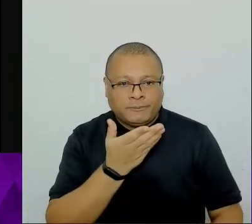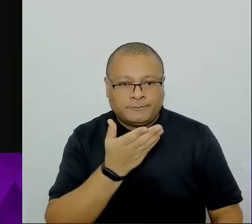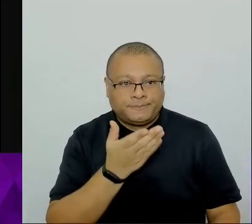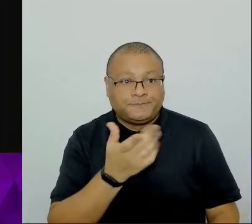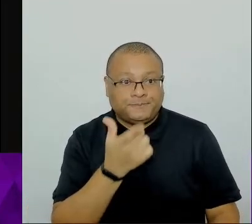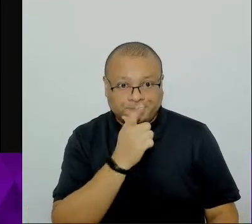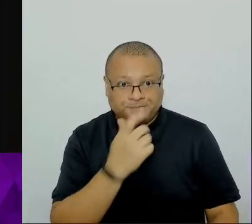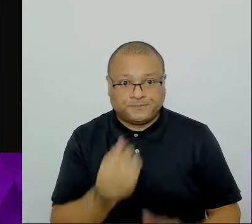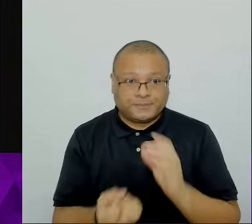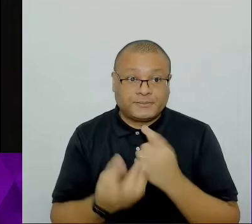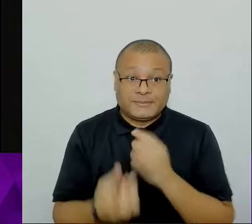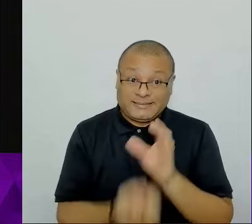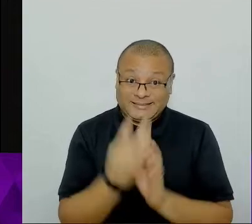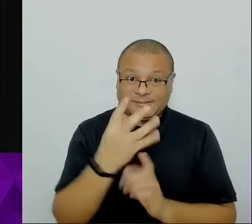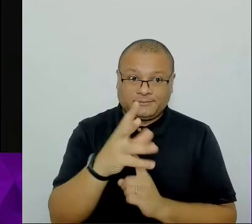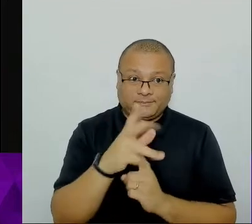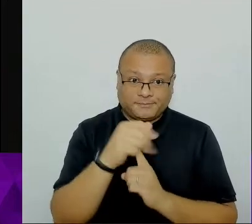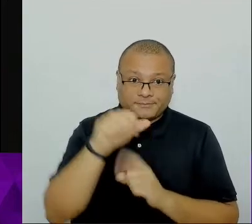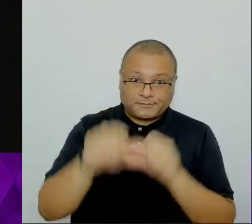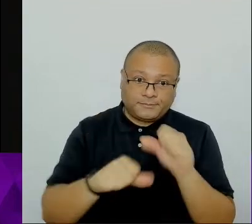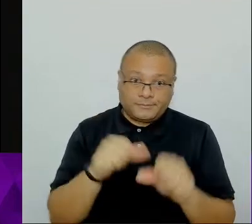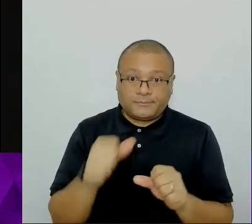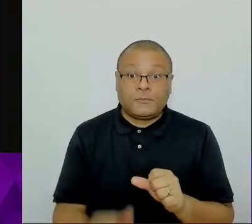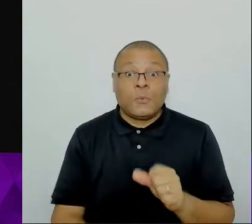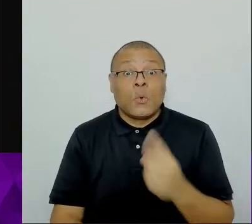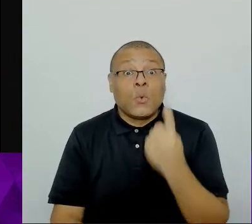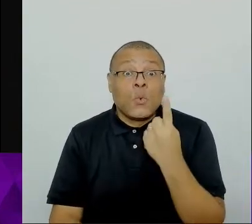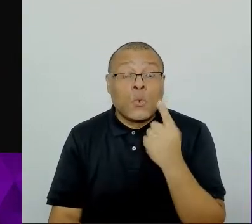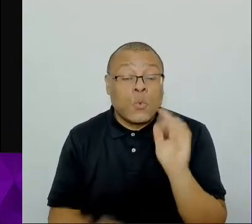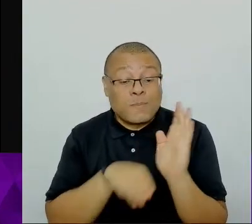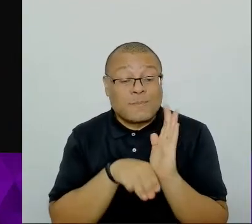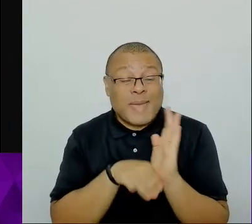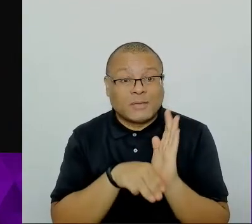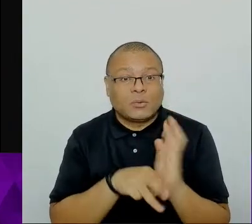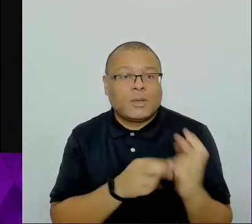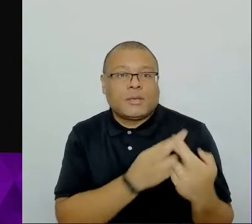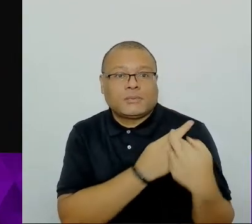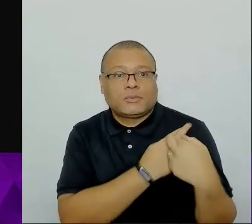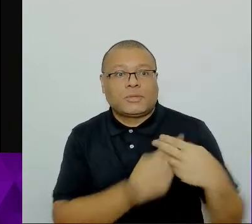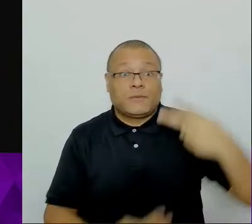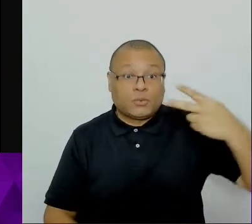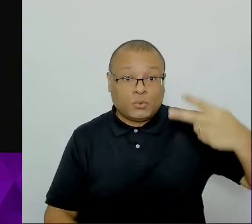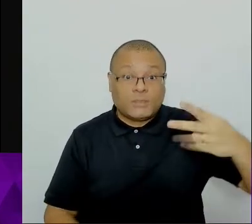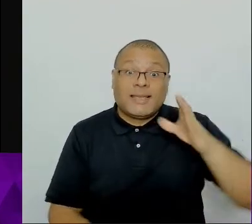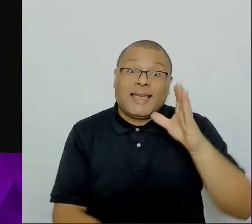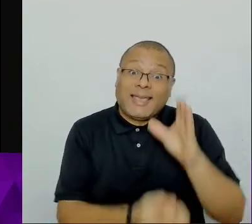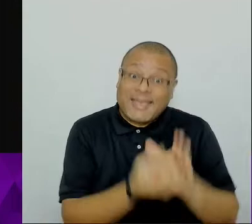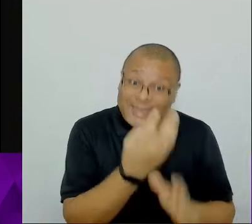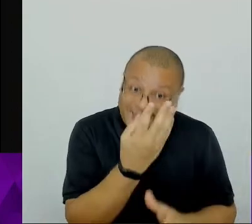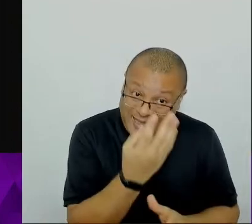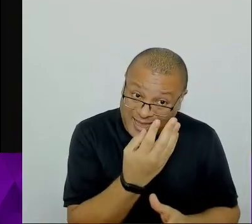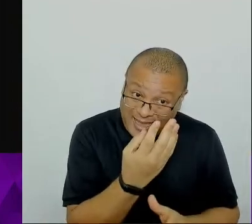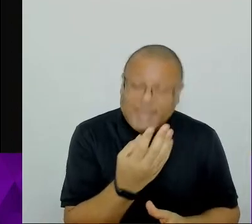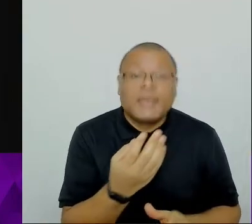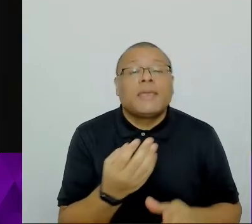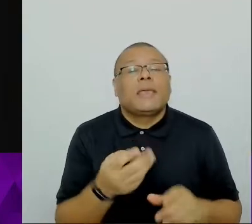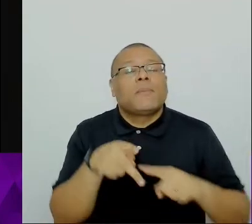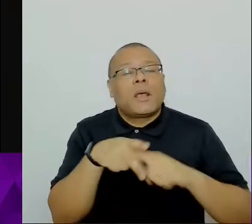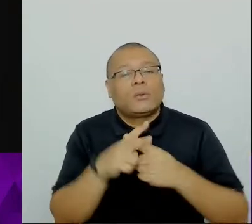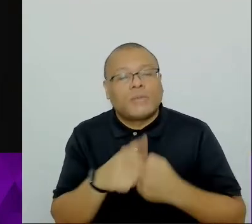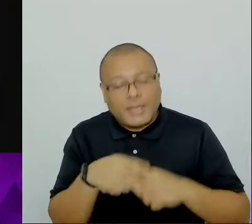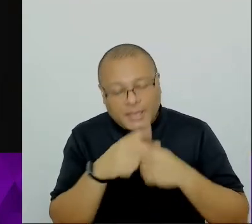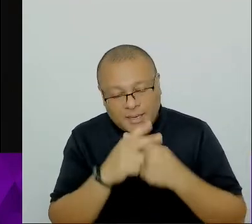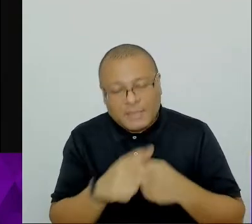a API, a gente teria um único método para duas responsabilidades, tanto para criar quanto para atualizar. Isso fica mais difícil de realizar testabilidade, testes unitários,